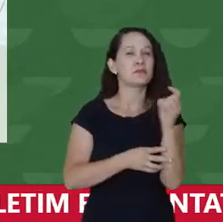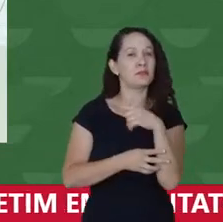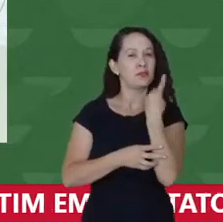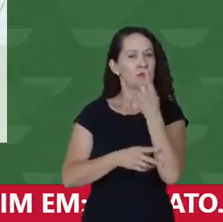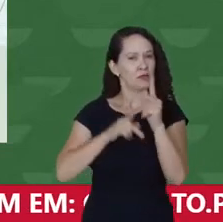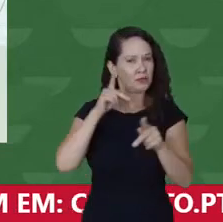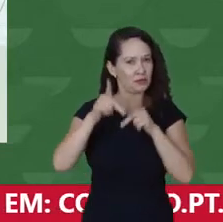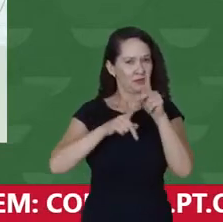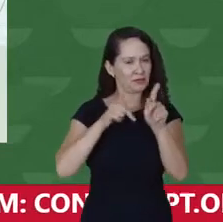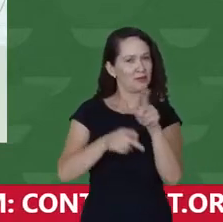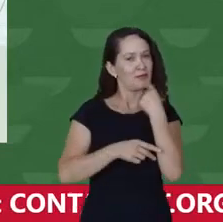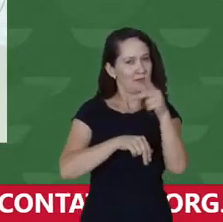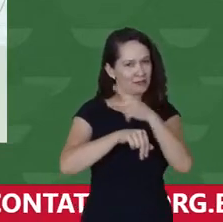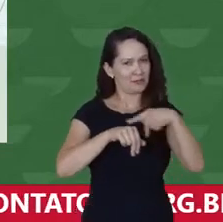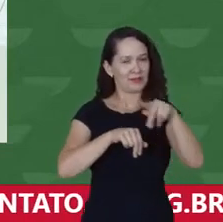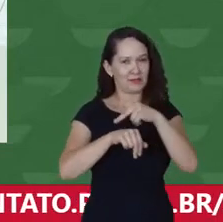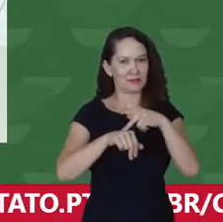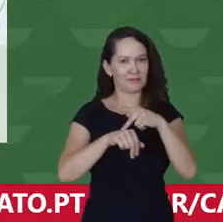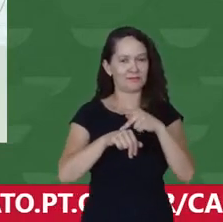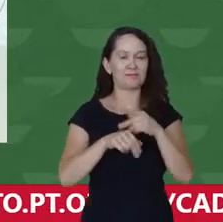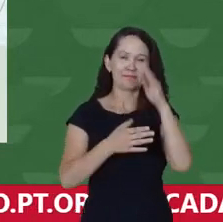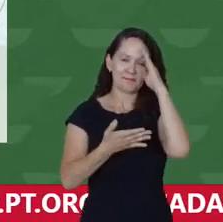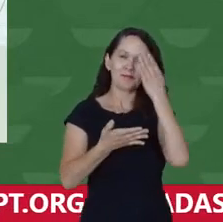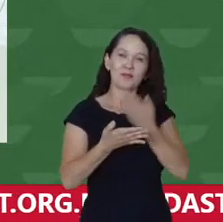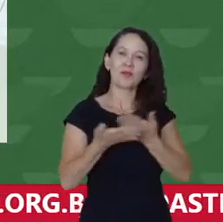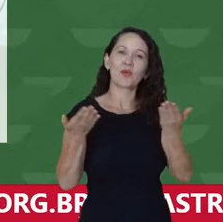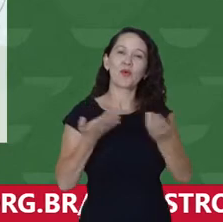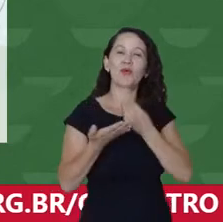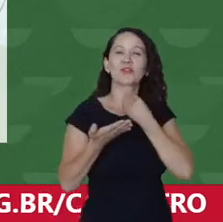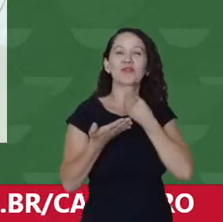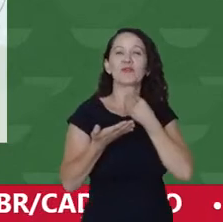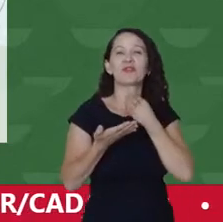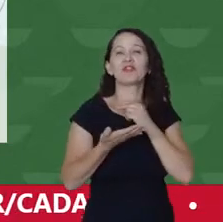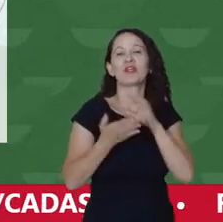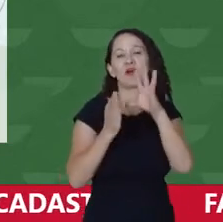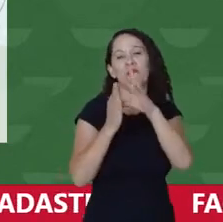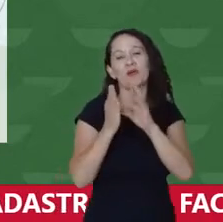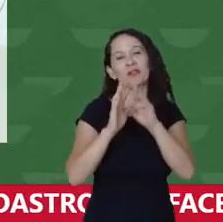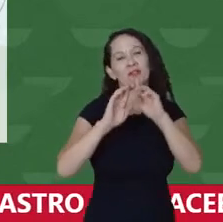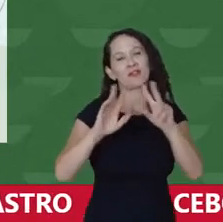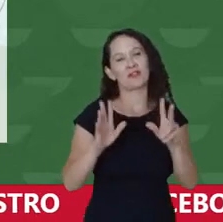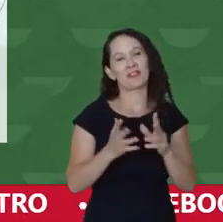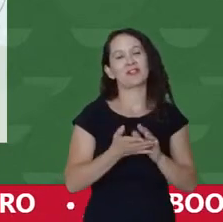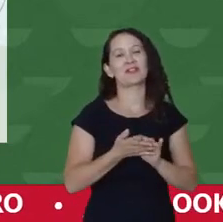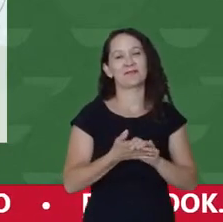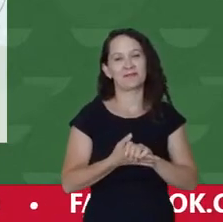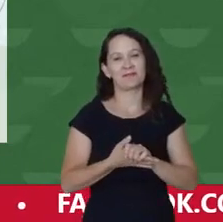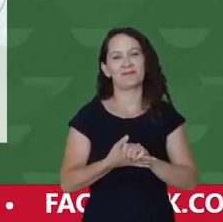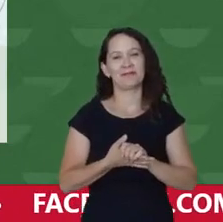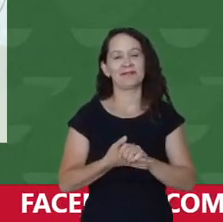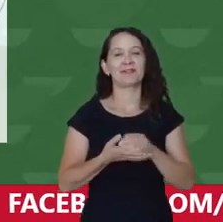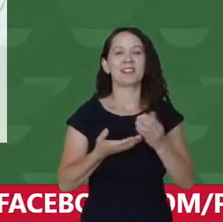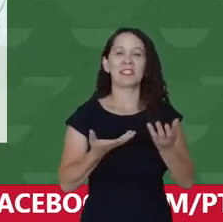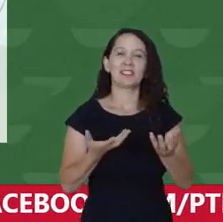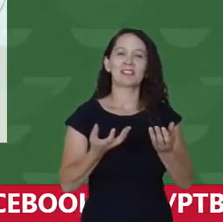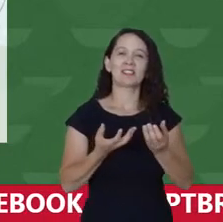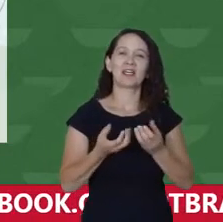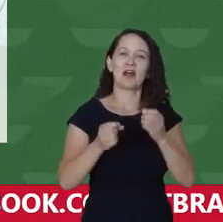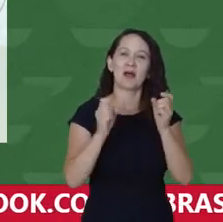nosso povo, para o nosso país. E com certeza hoje não podia ser outro conteúdo, a não ser essa